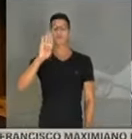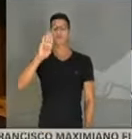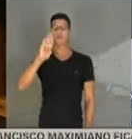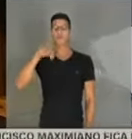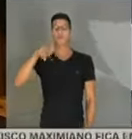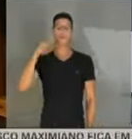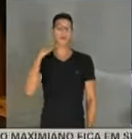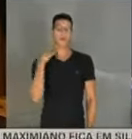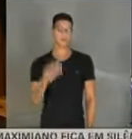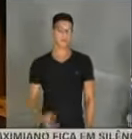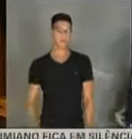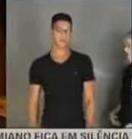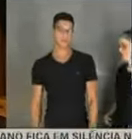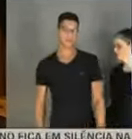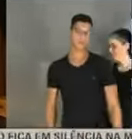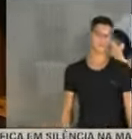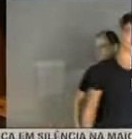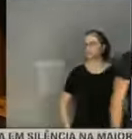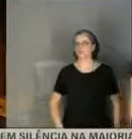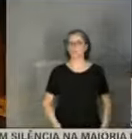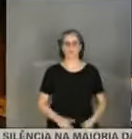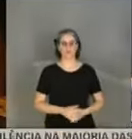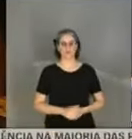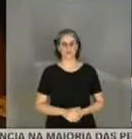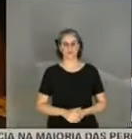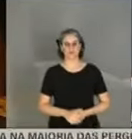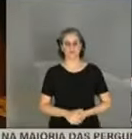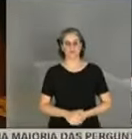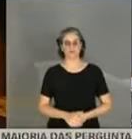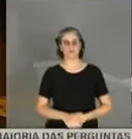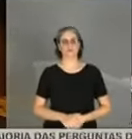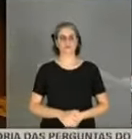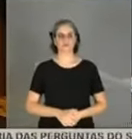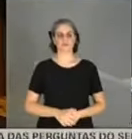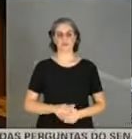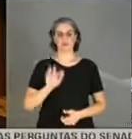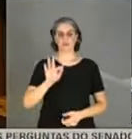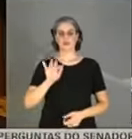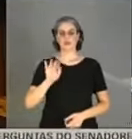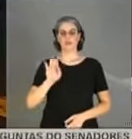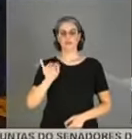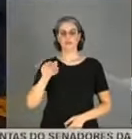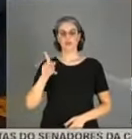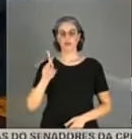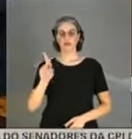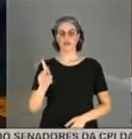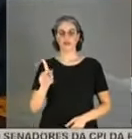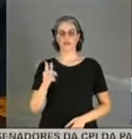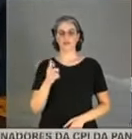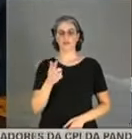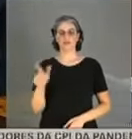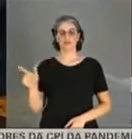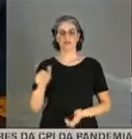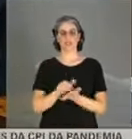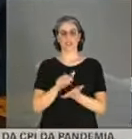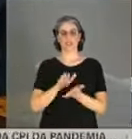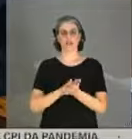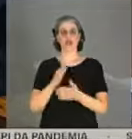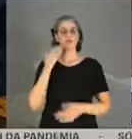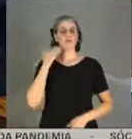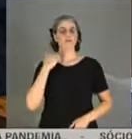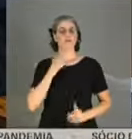ser muito rápida, porque o Fibbank não está cadastrado no Banco Central e não é uma